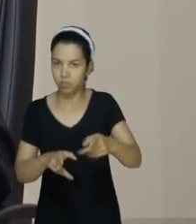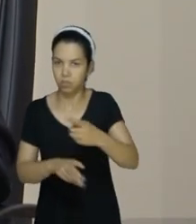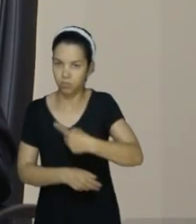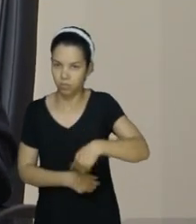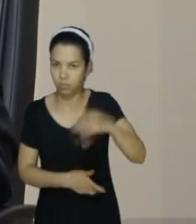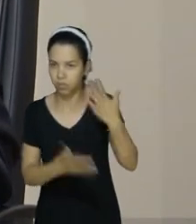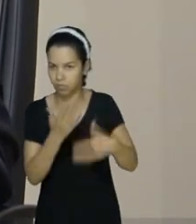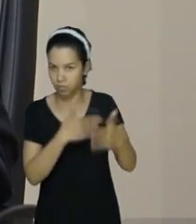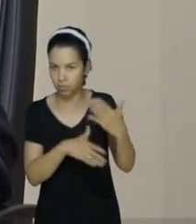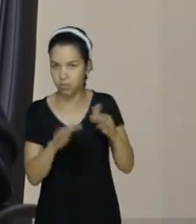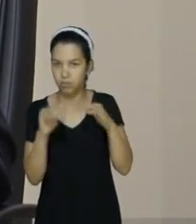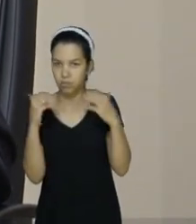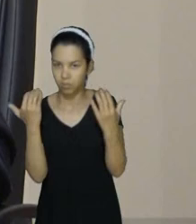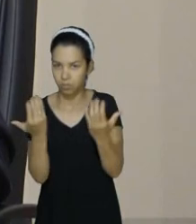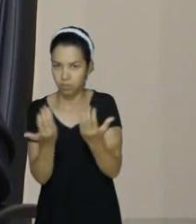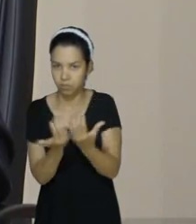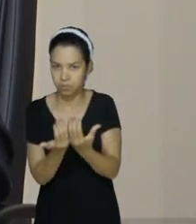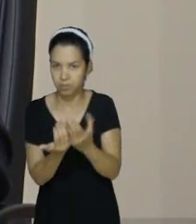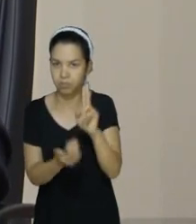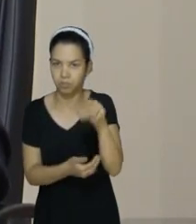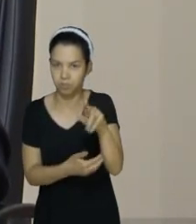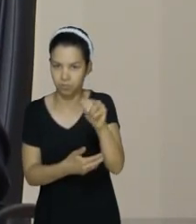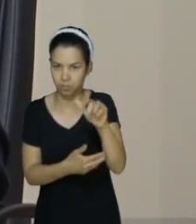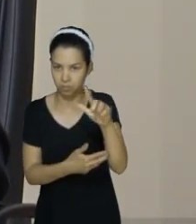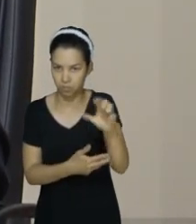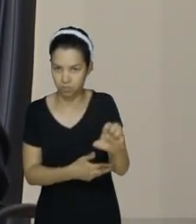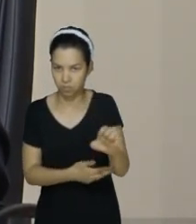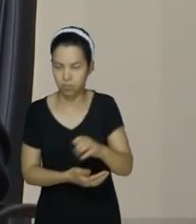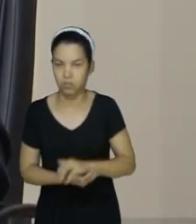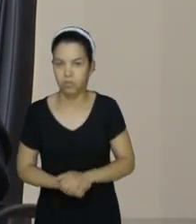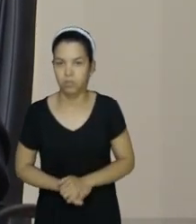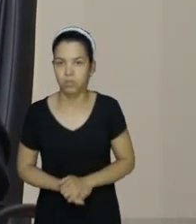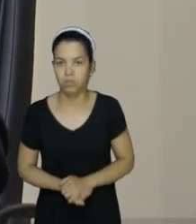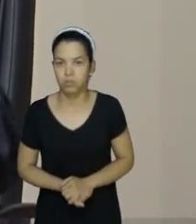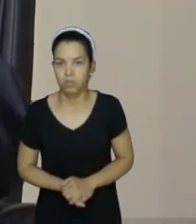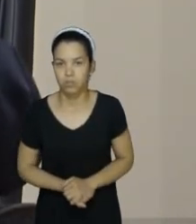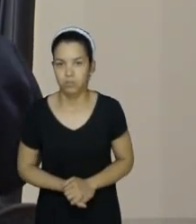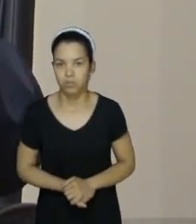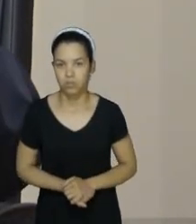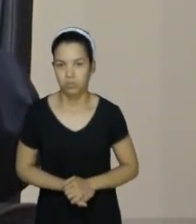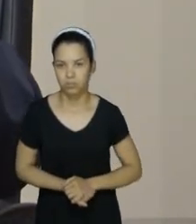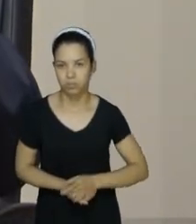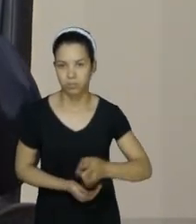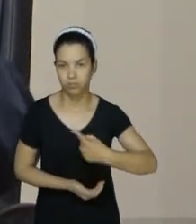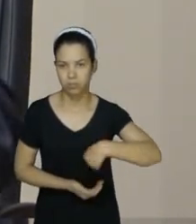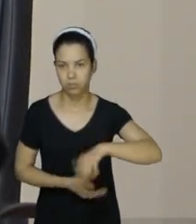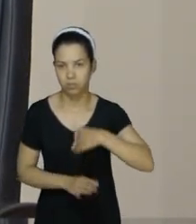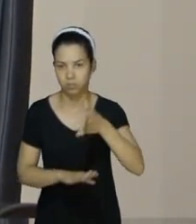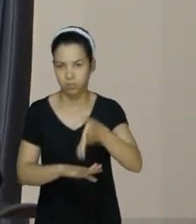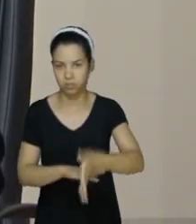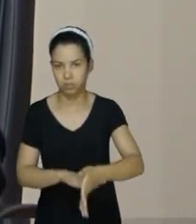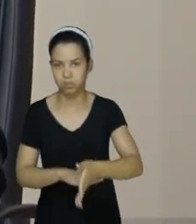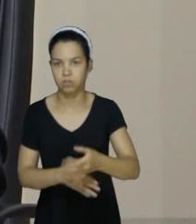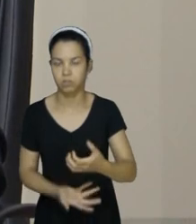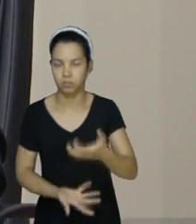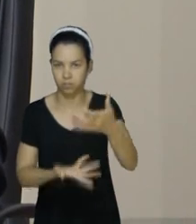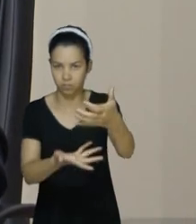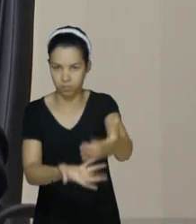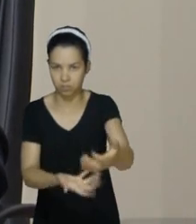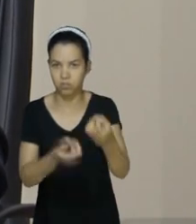do Congresso da Unali. Né? E ele disse, nós vamos lá entregar